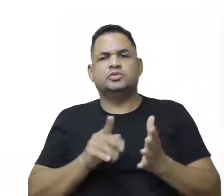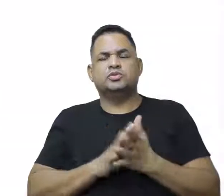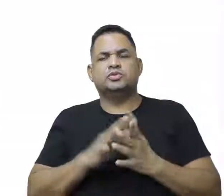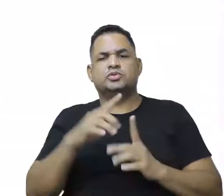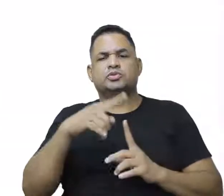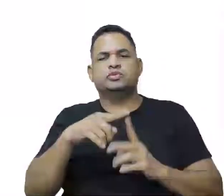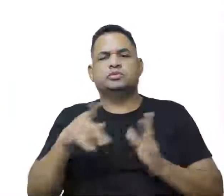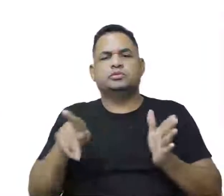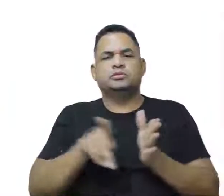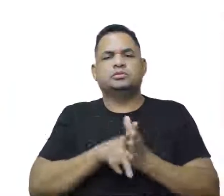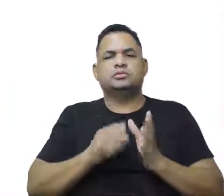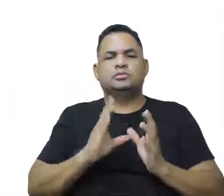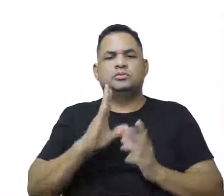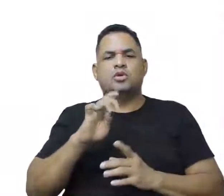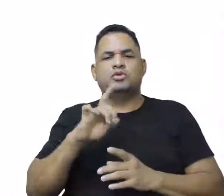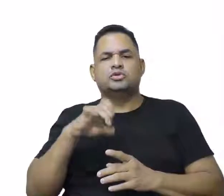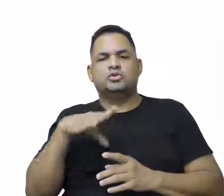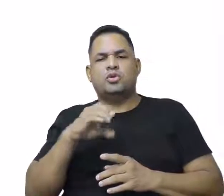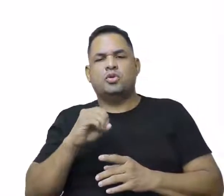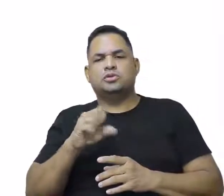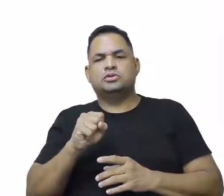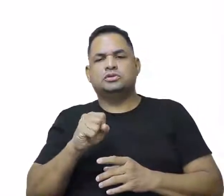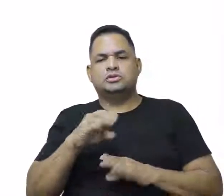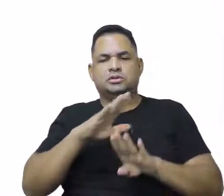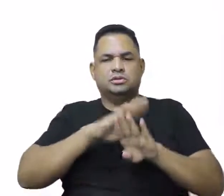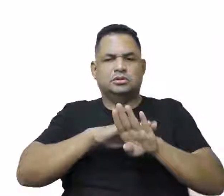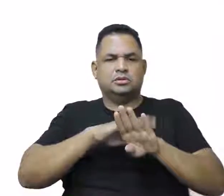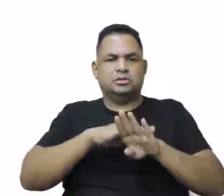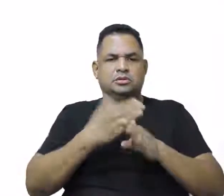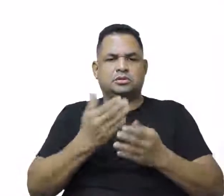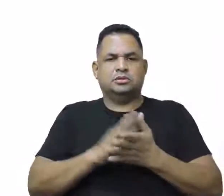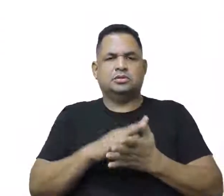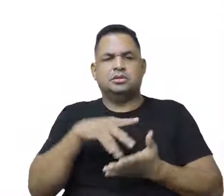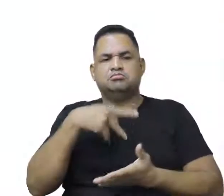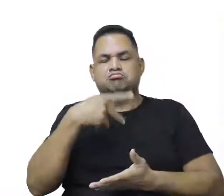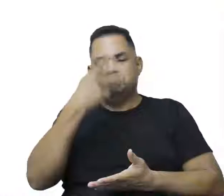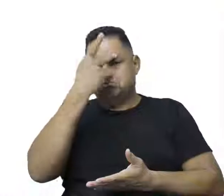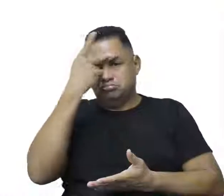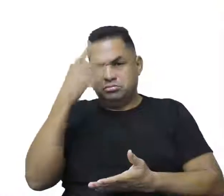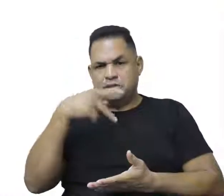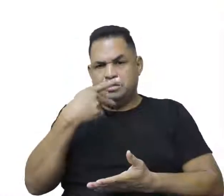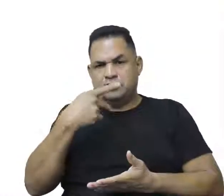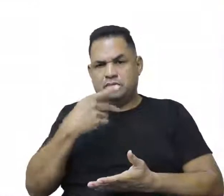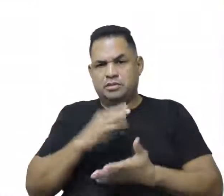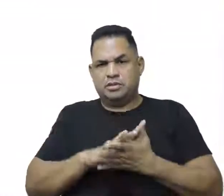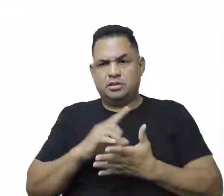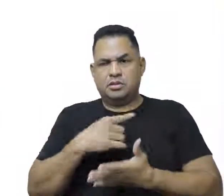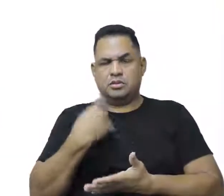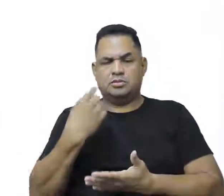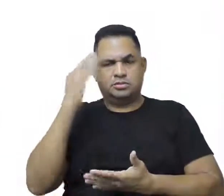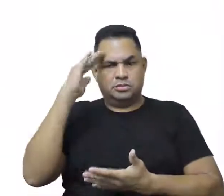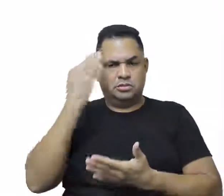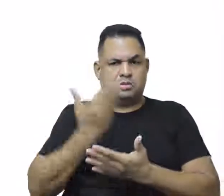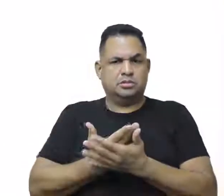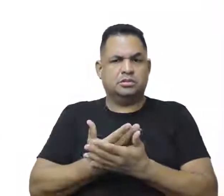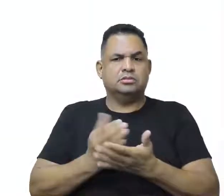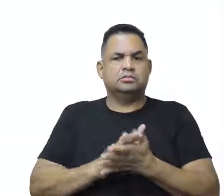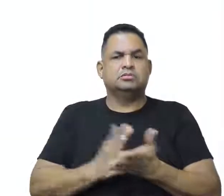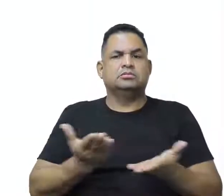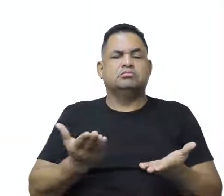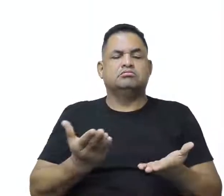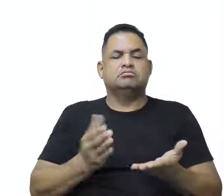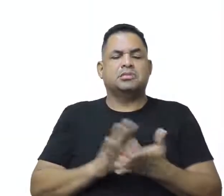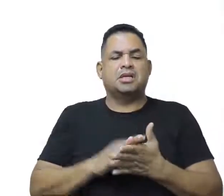bolsões ideológicos, onde há pessoas que dizem coisas em que nós também acreditamos, pelas